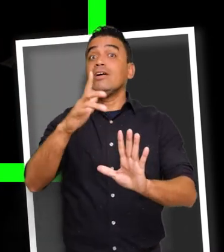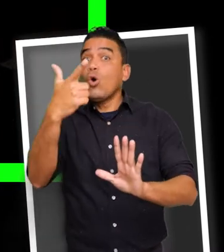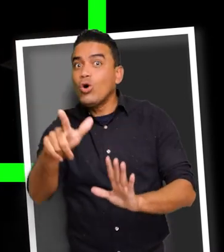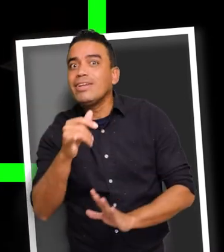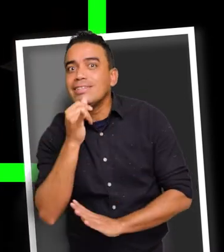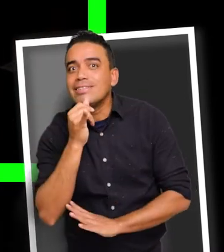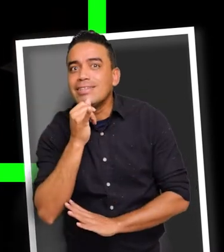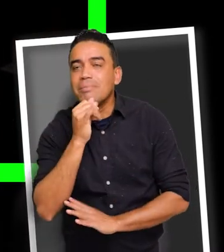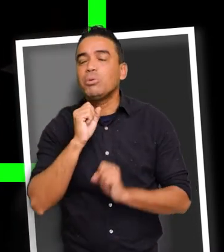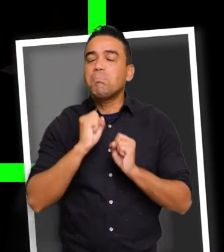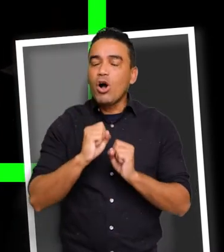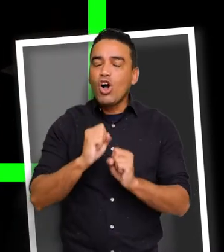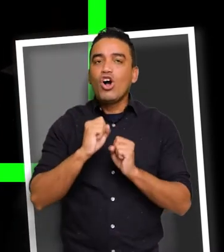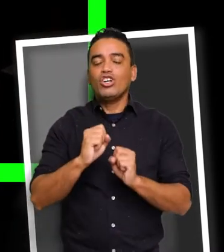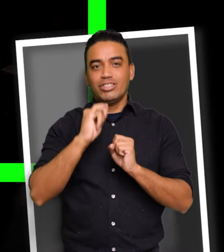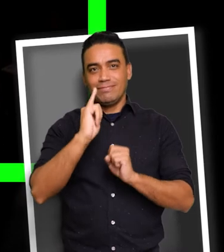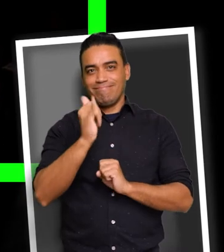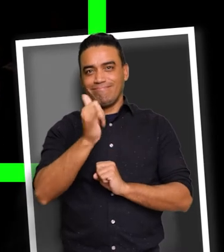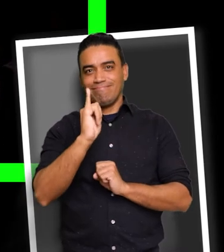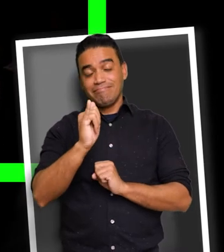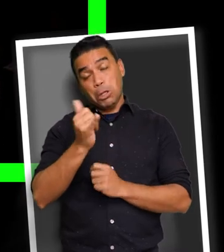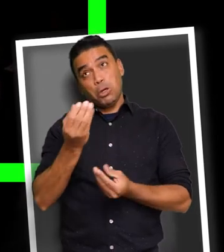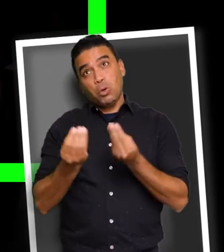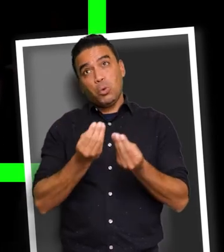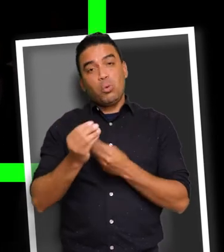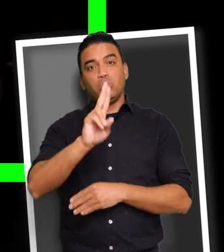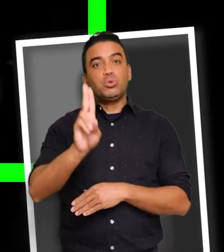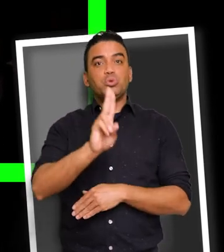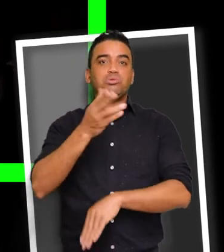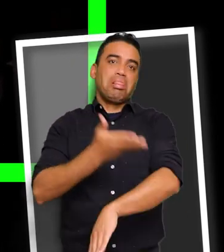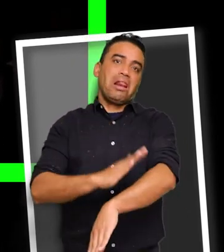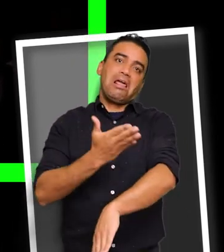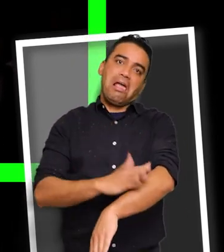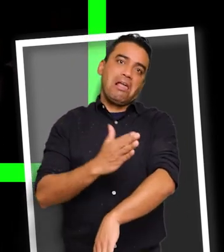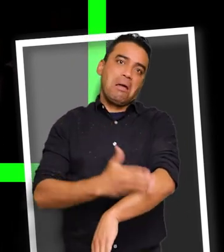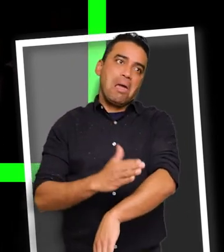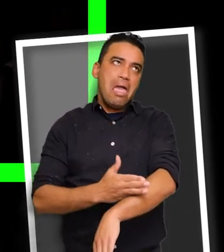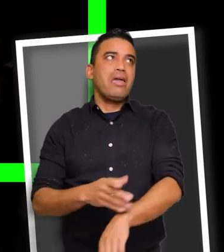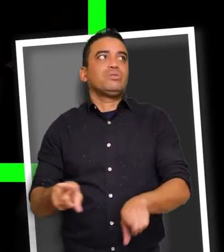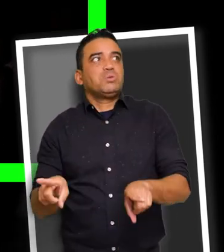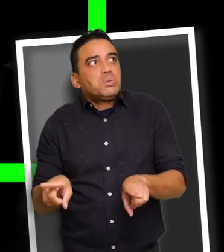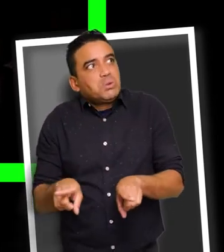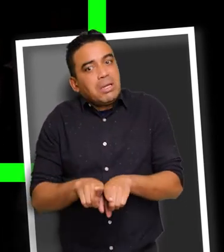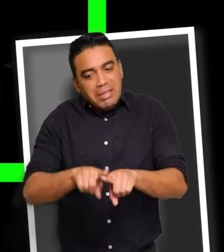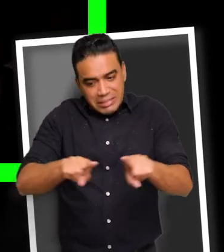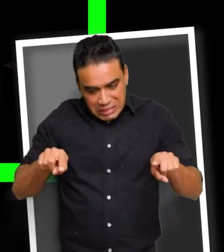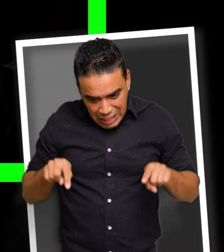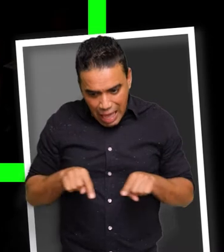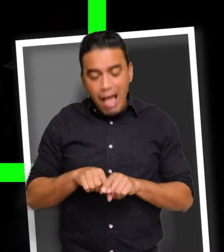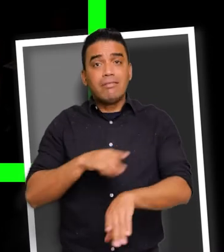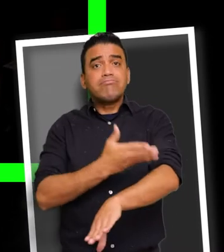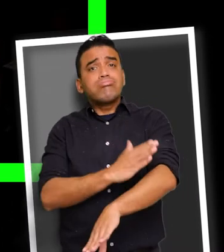Exemplo que a gente pode trazer de uso de treinamentos, de exercícios que a gente faz em sala de